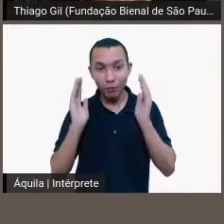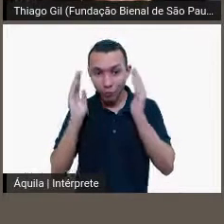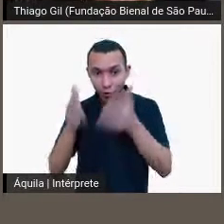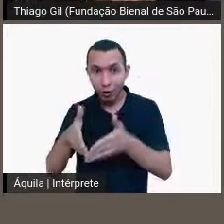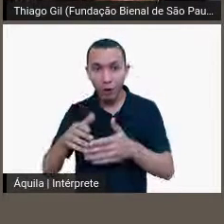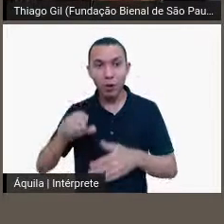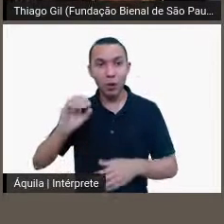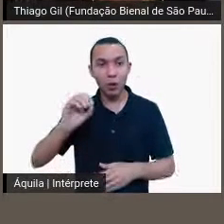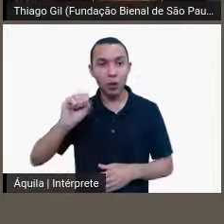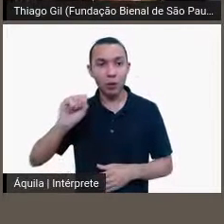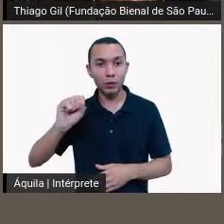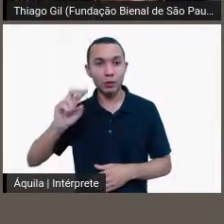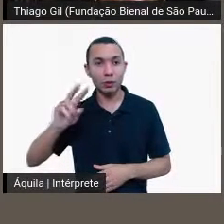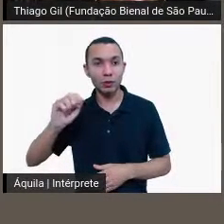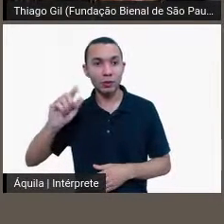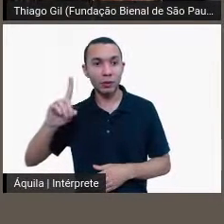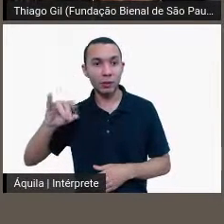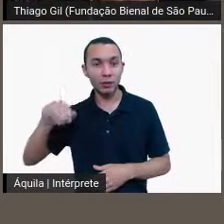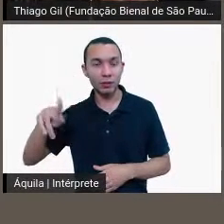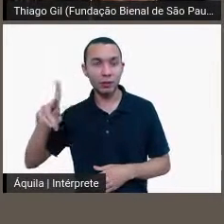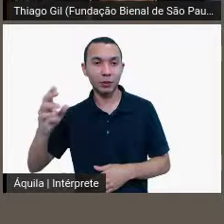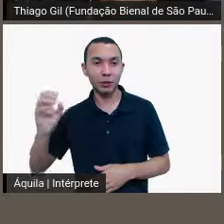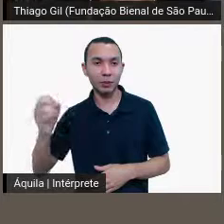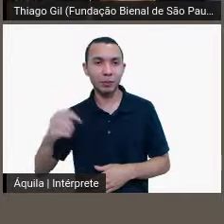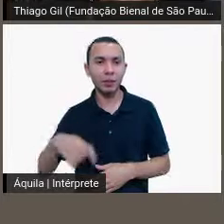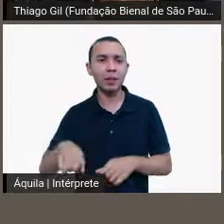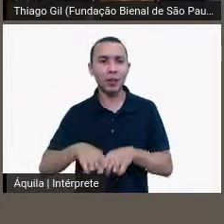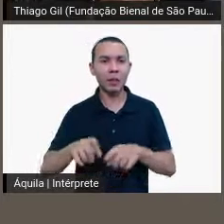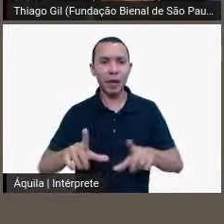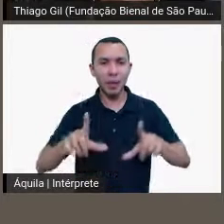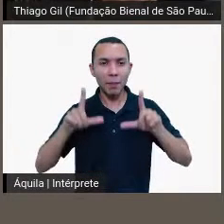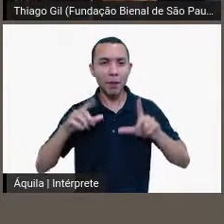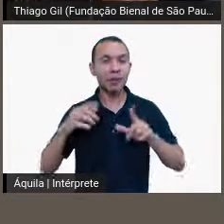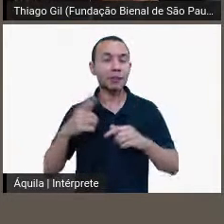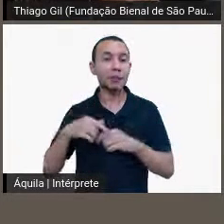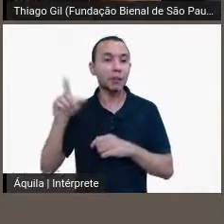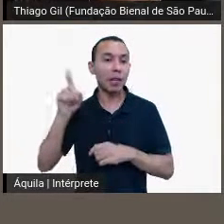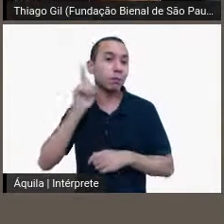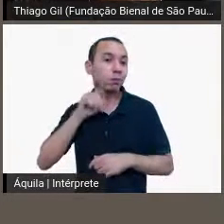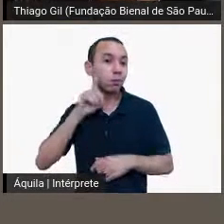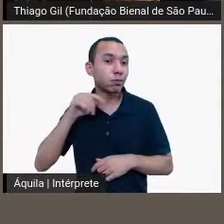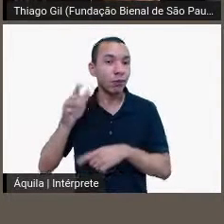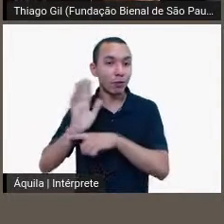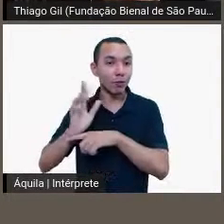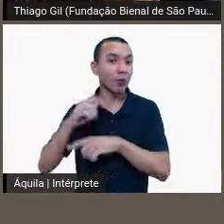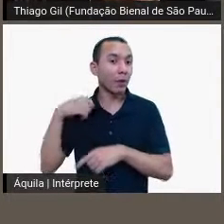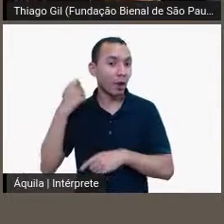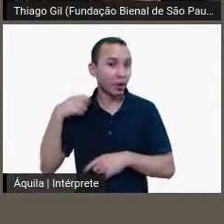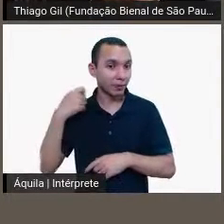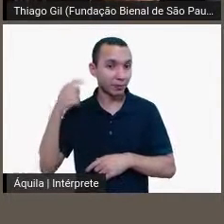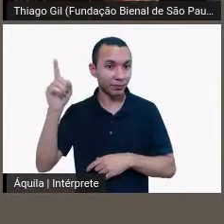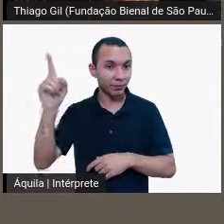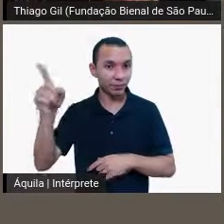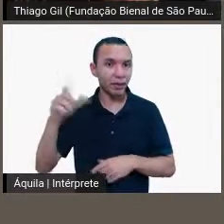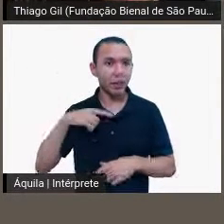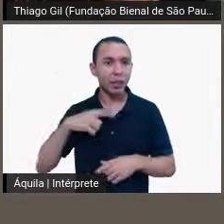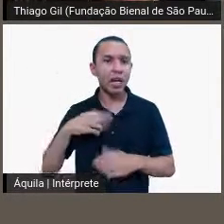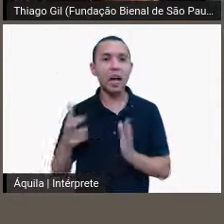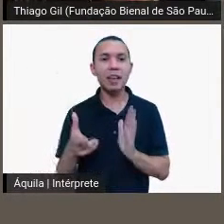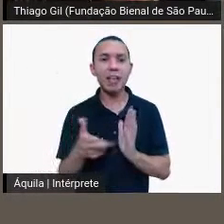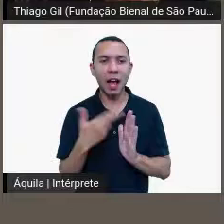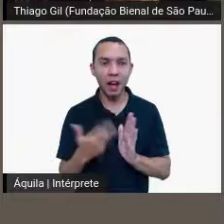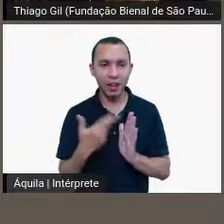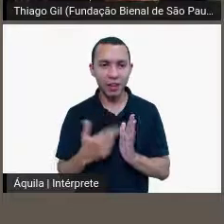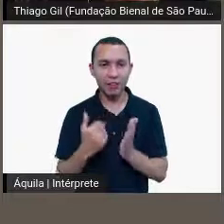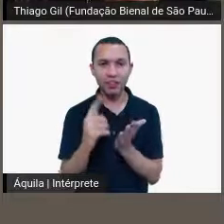também lembrando das imagens de atrizes de cinema estadunidenses que circulavam nas revistas ilustradas.